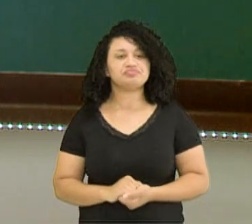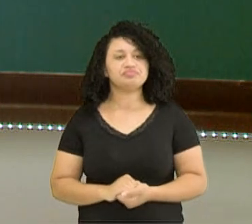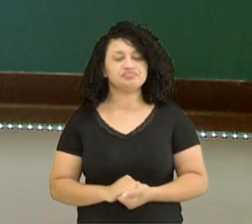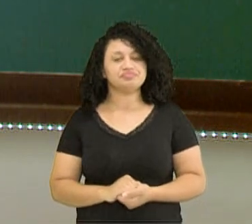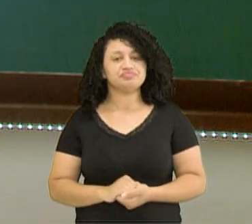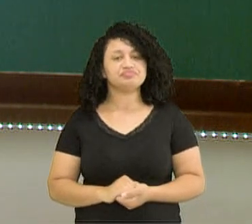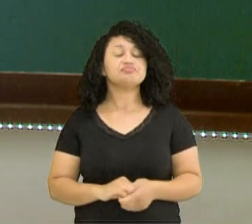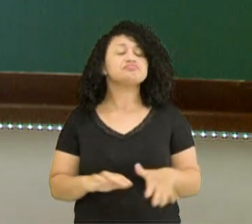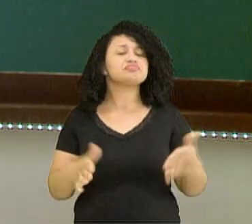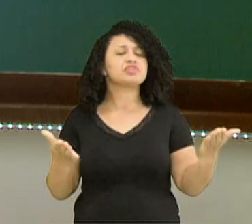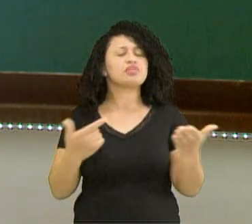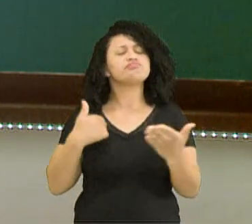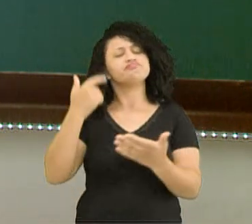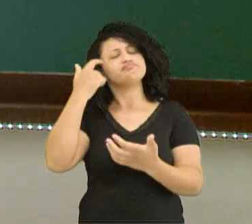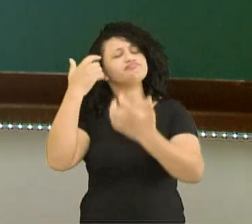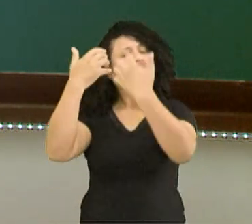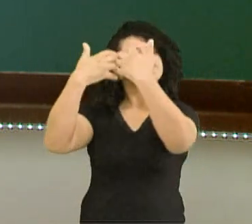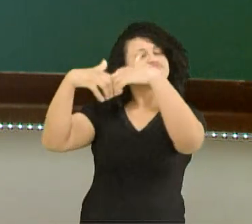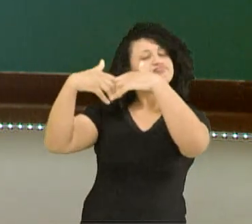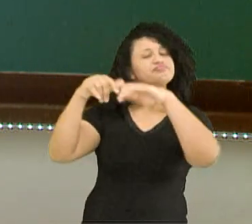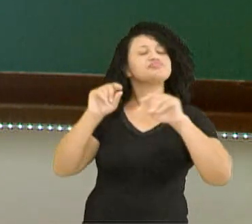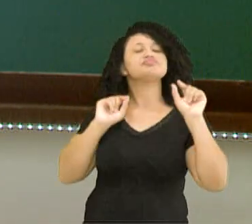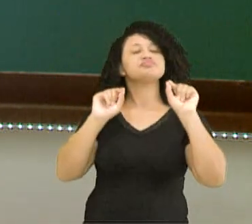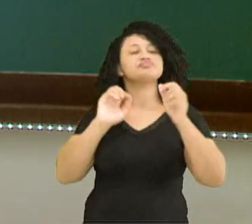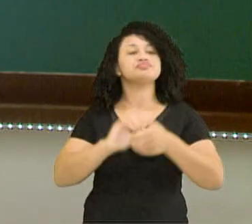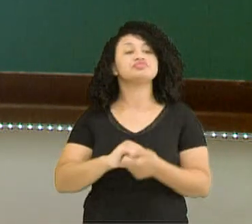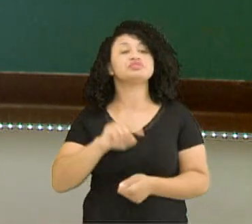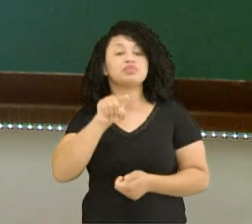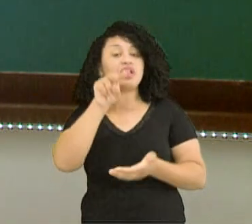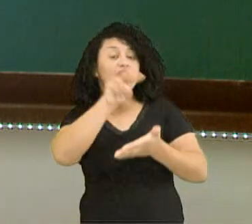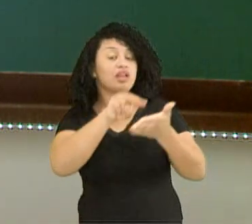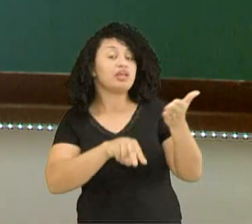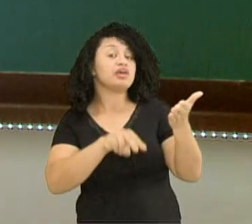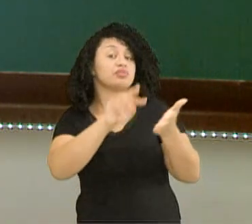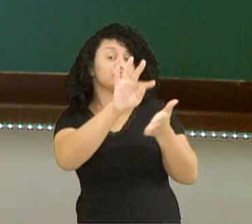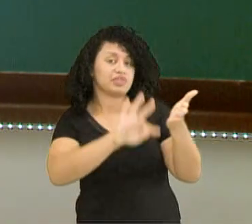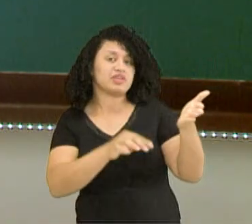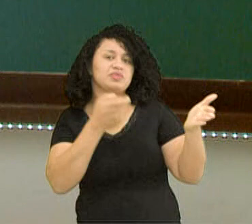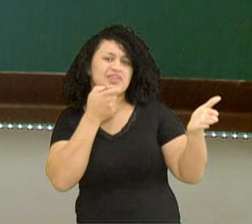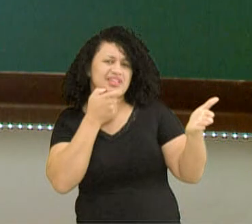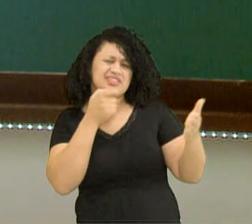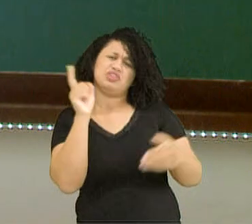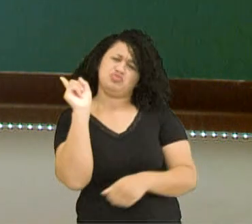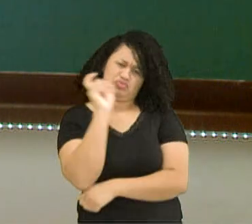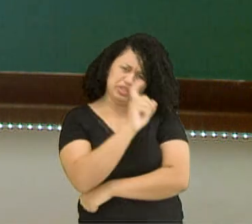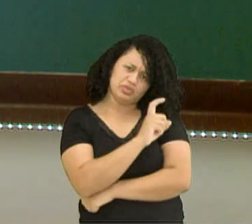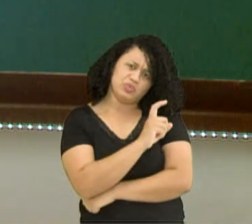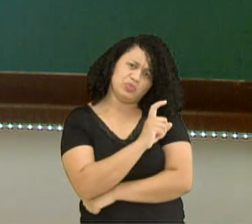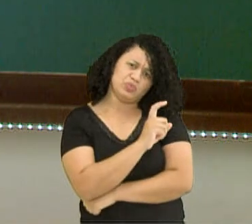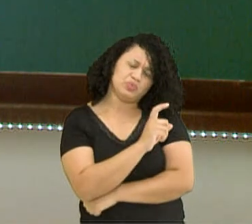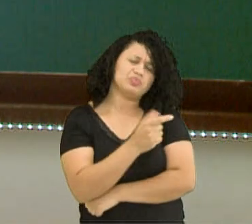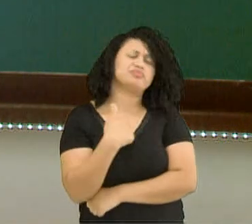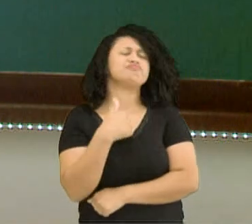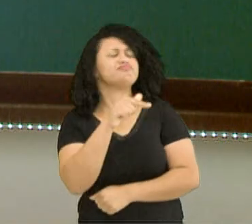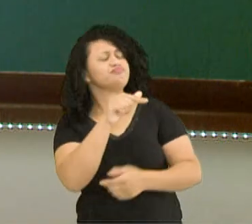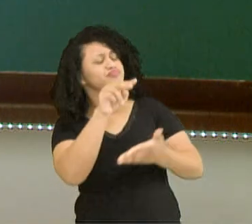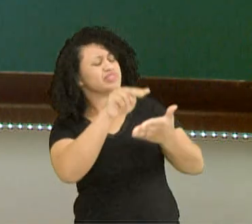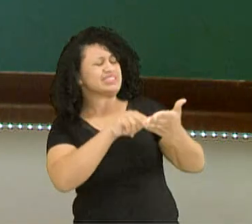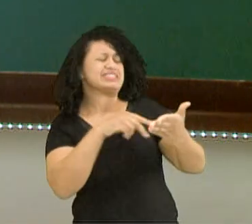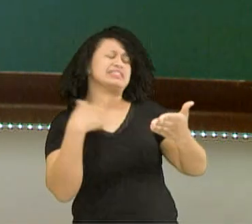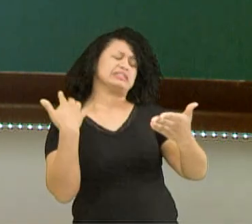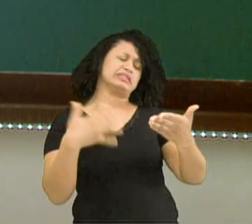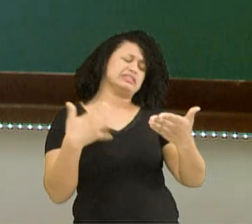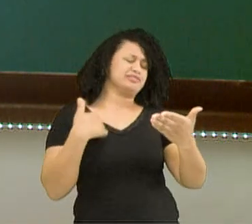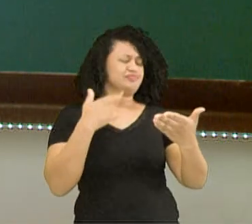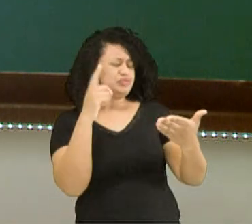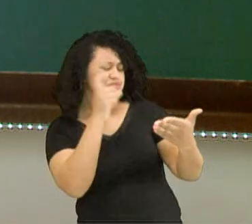Thinking about. Vamos pensar aqui comigo. Para você, ler um texto em inglês é algo muito difícil? Você fica muito estressado para